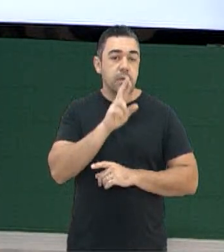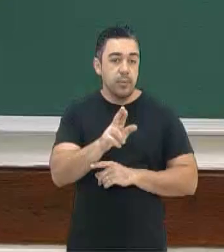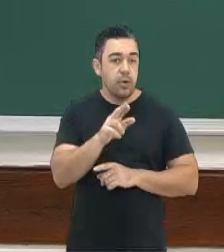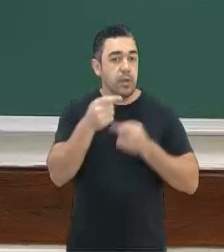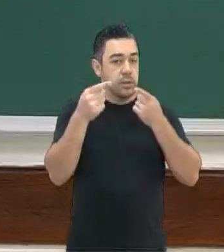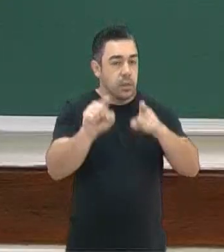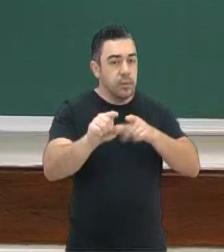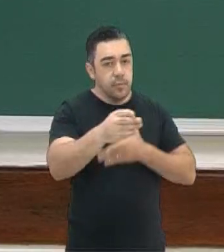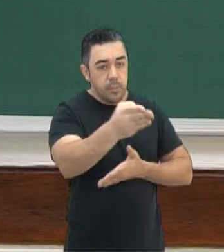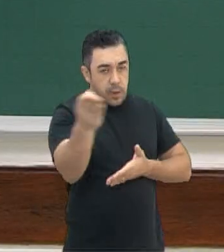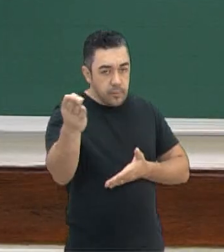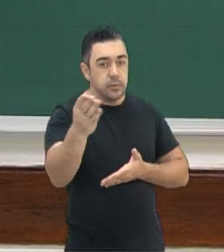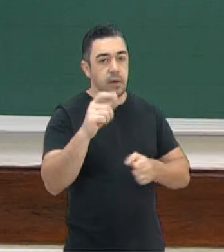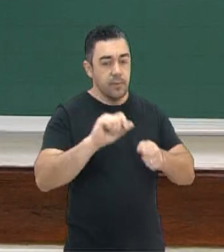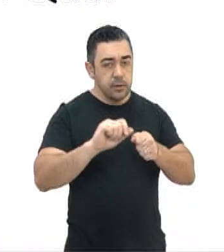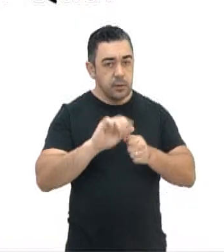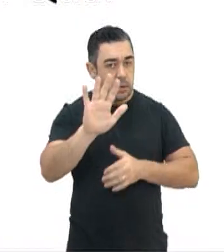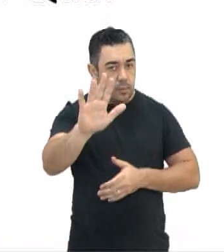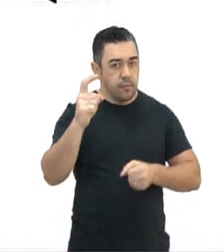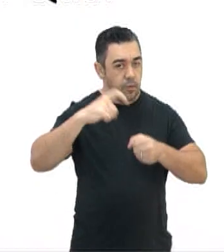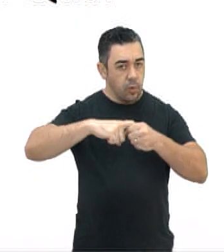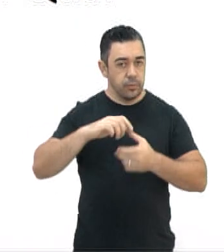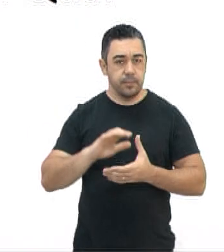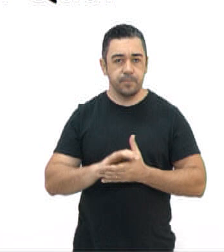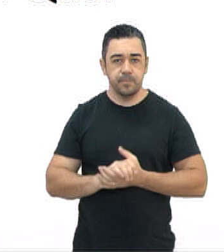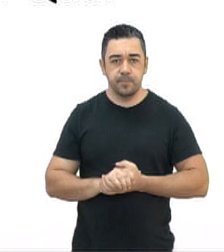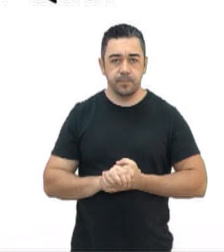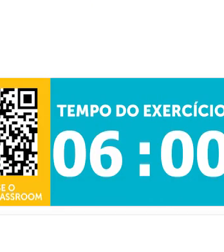ser um desafio para vocês resolverem. Já voltamos.